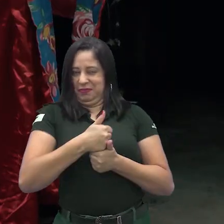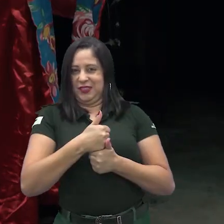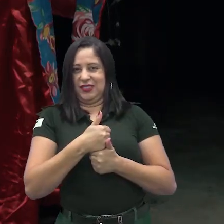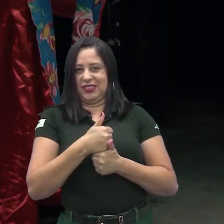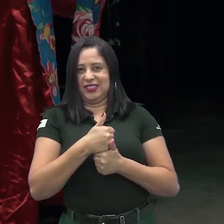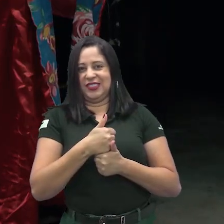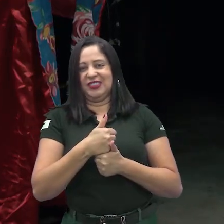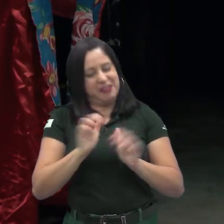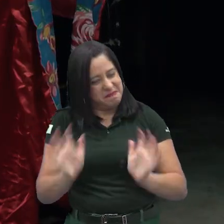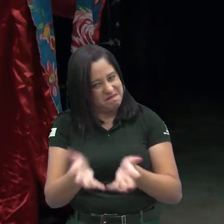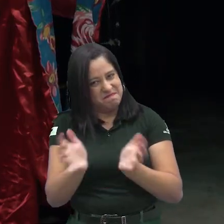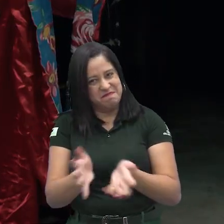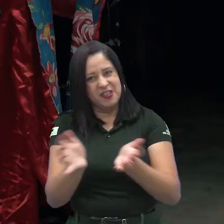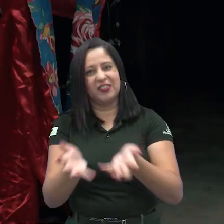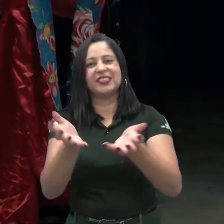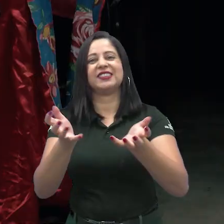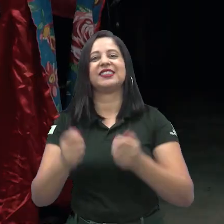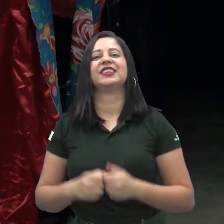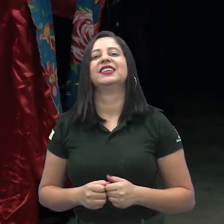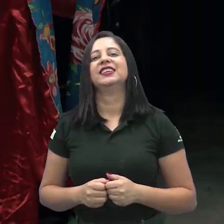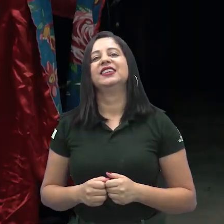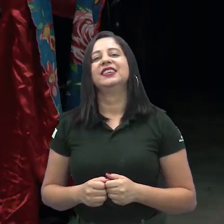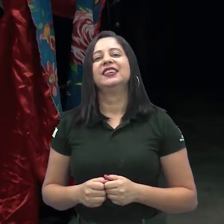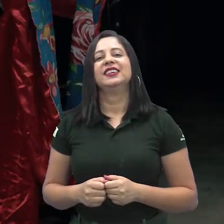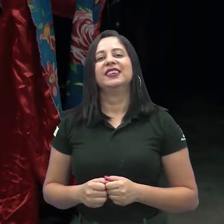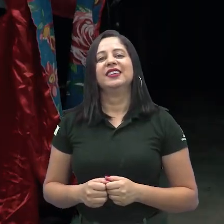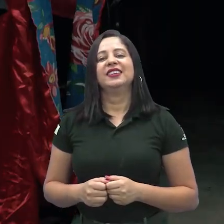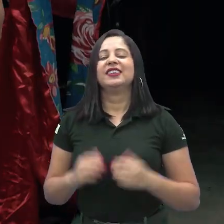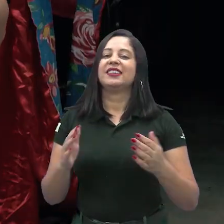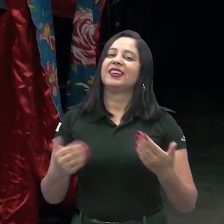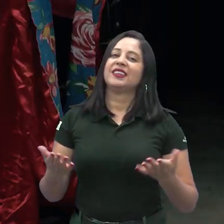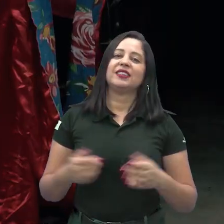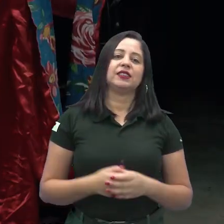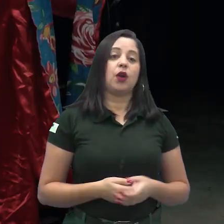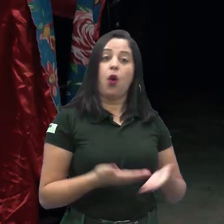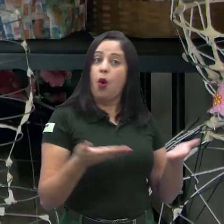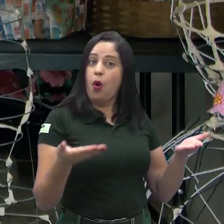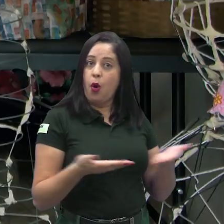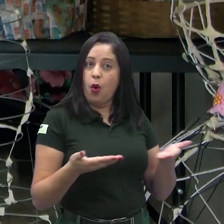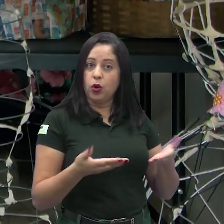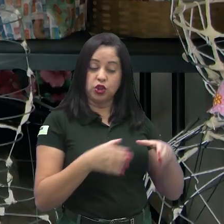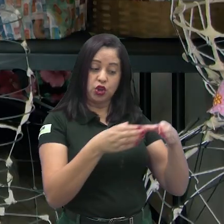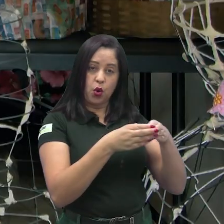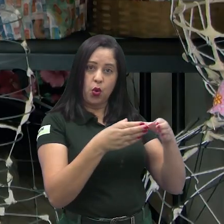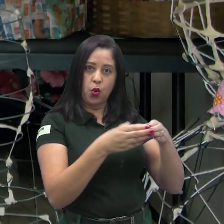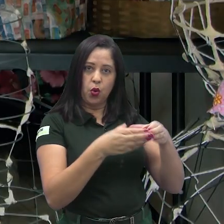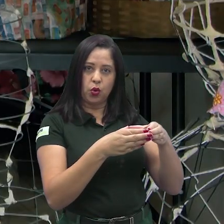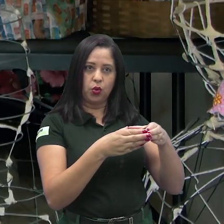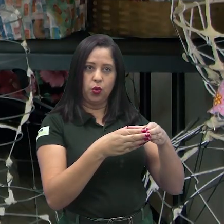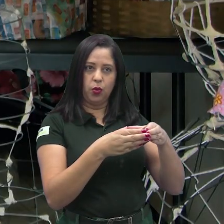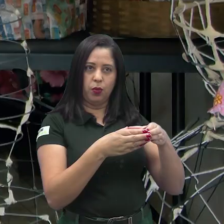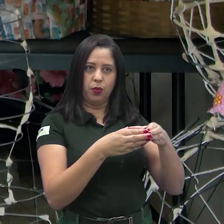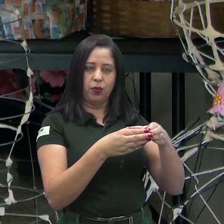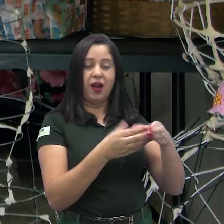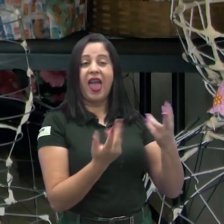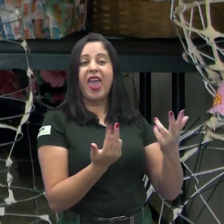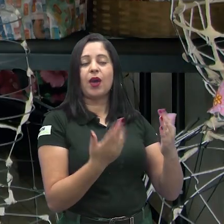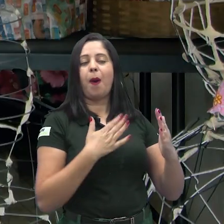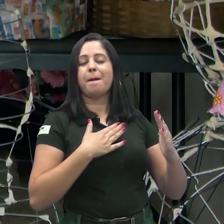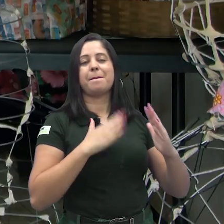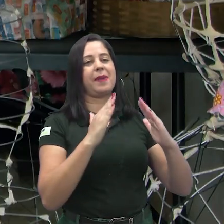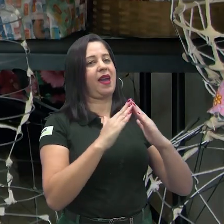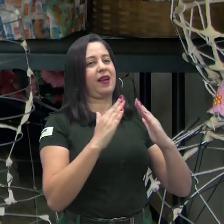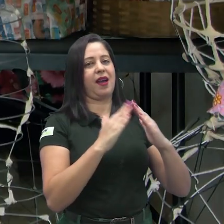Tu se vira, né? Daqui pra frente. E é isso. Hoje, o Velhos Novatos para mim é uma